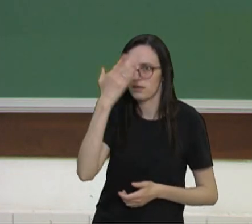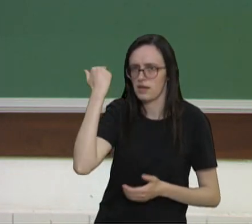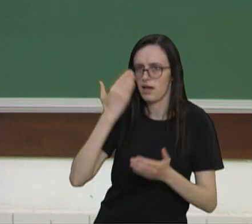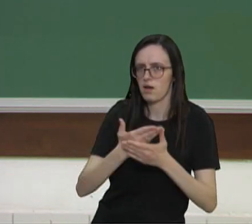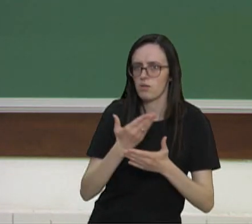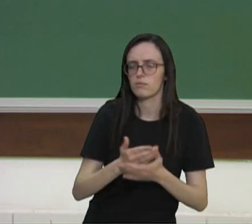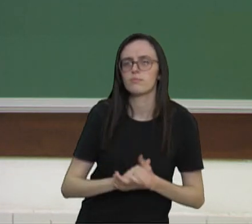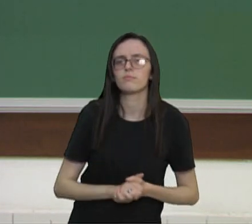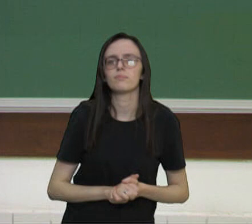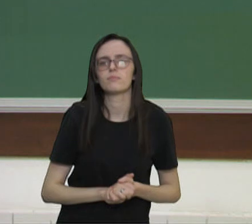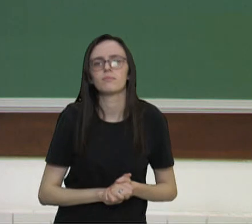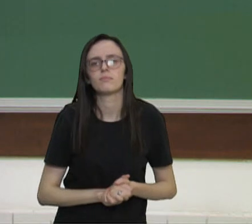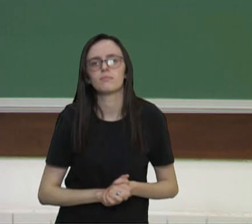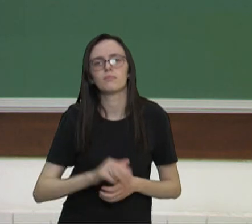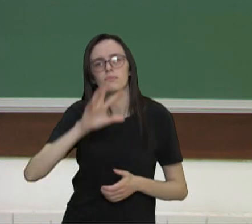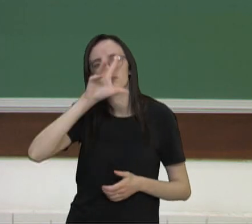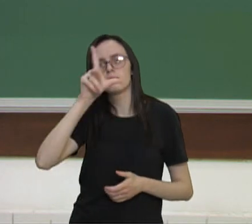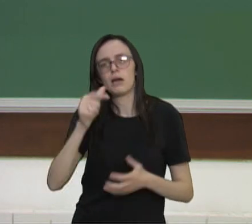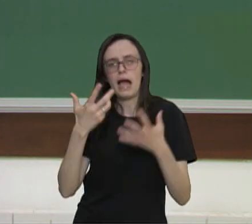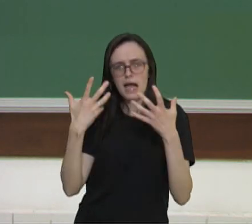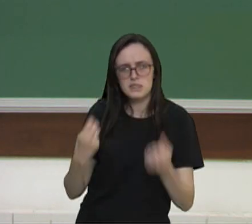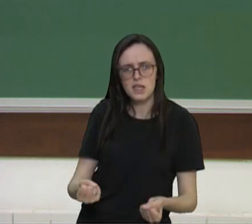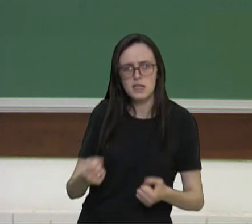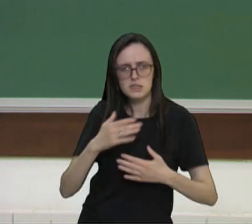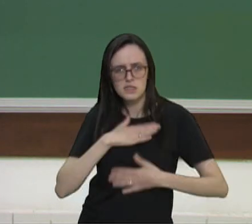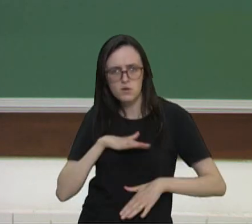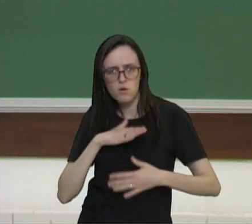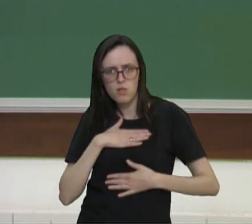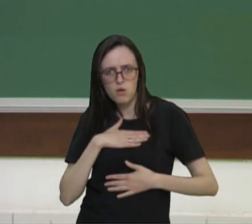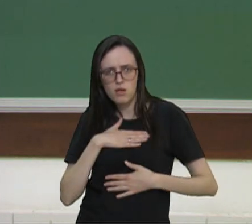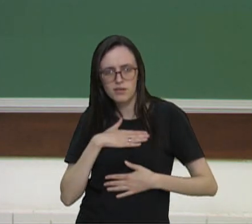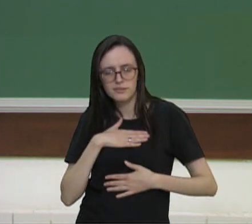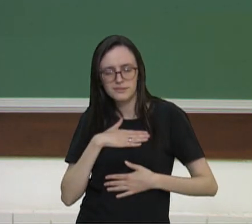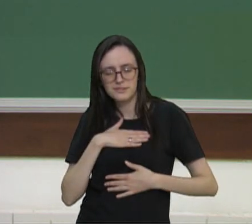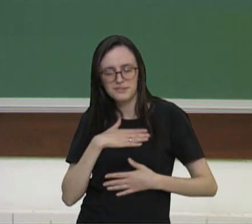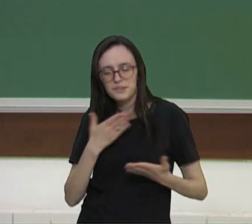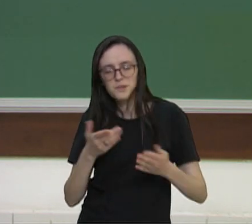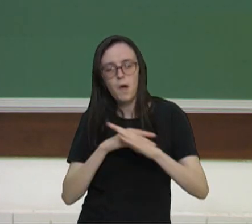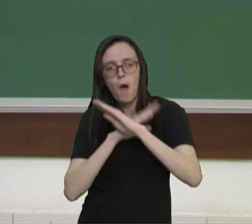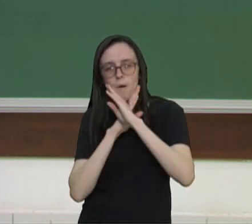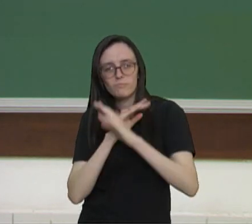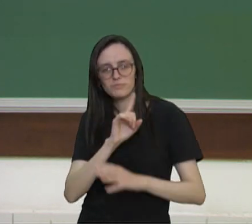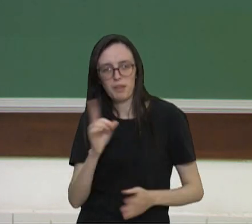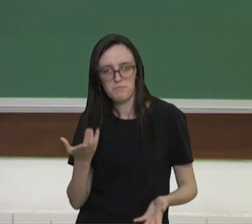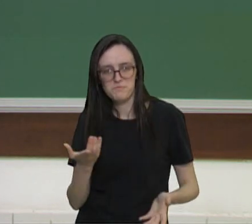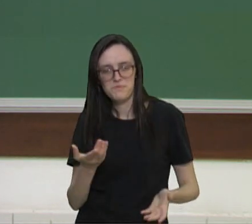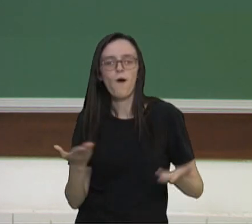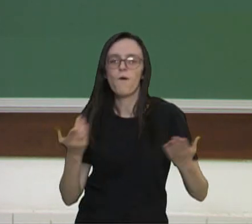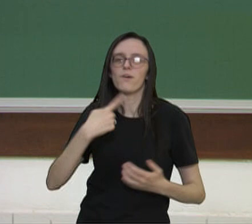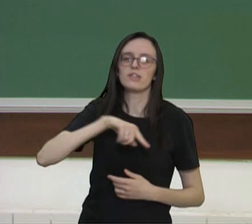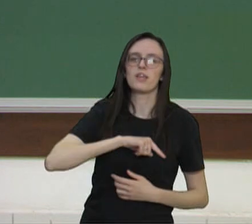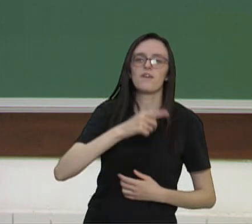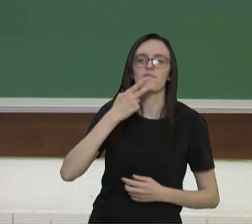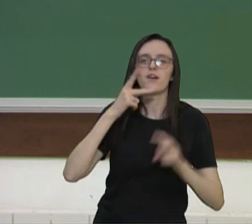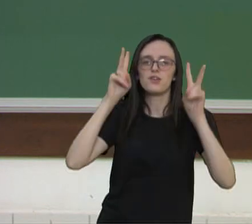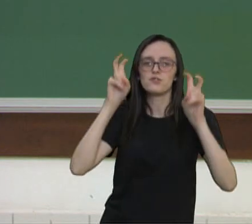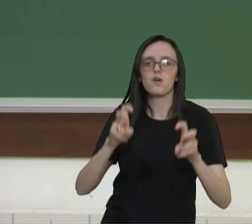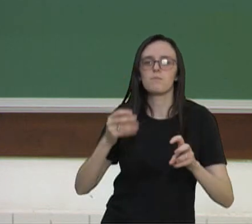aula? Os africanos aceitavam isso de boa? Era muito tranquilo? Óbvio que não. Então hoje a gente fala